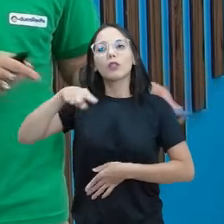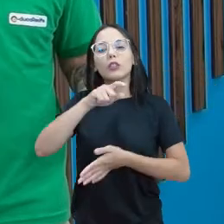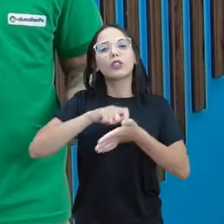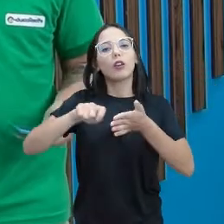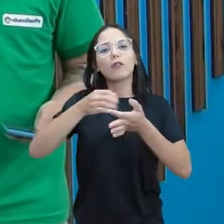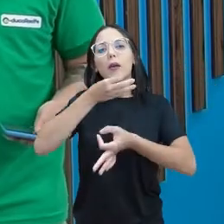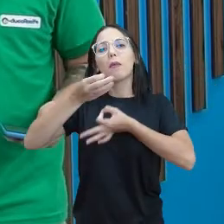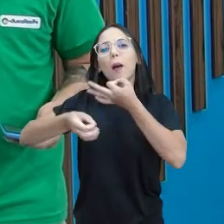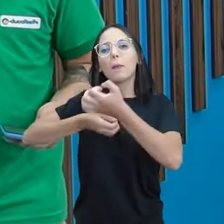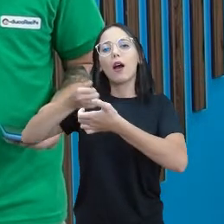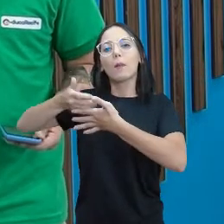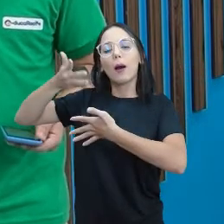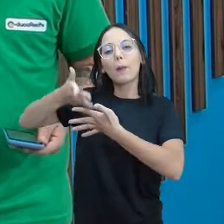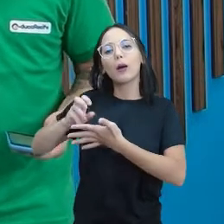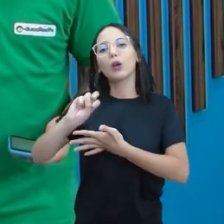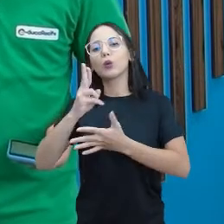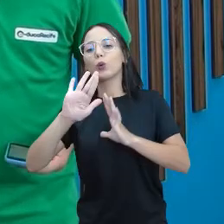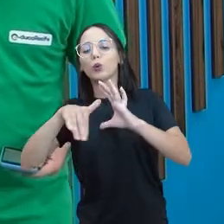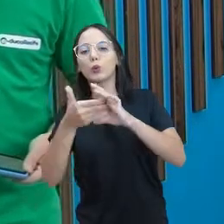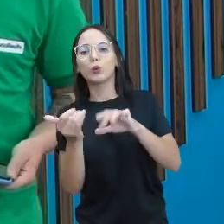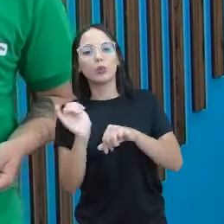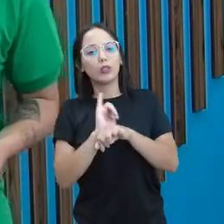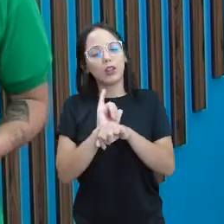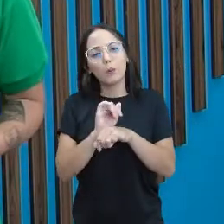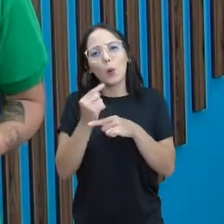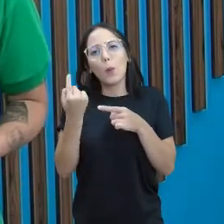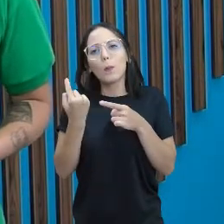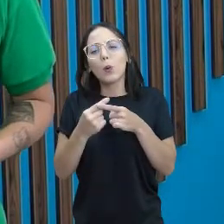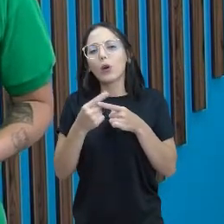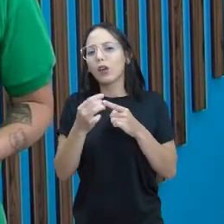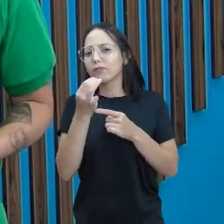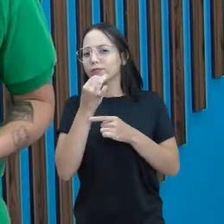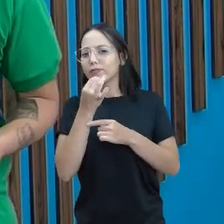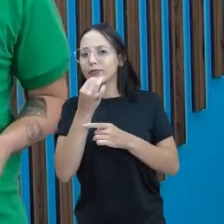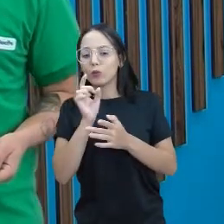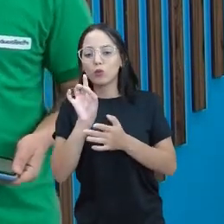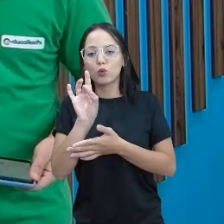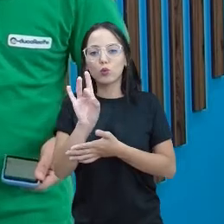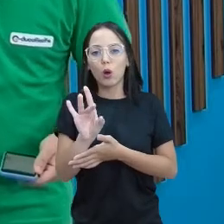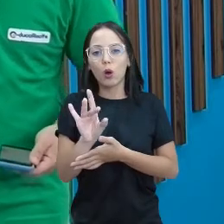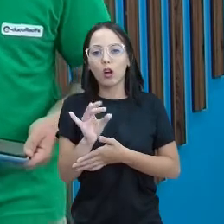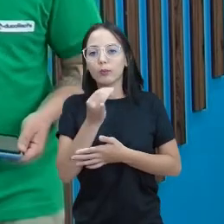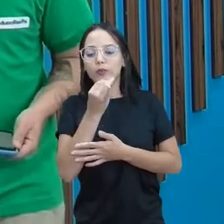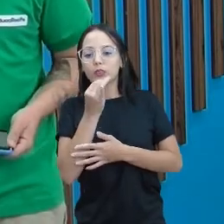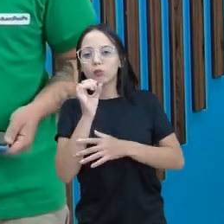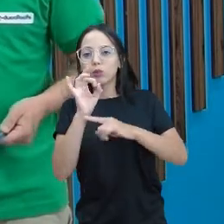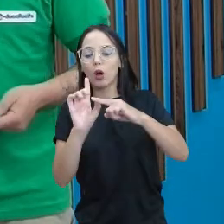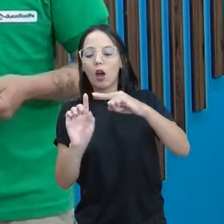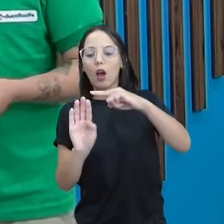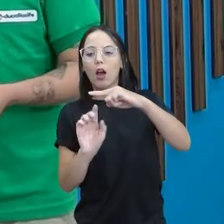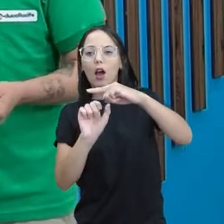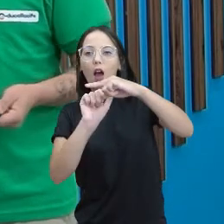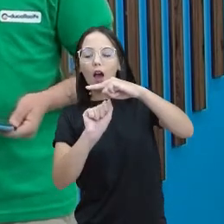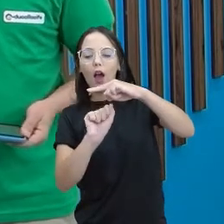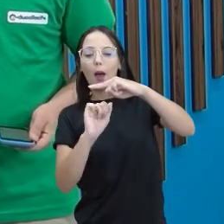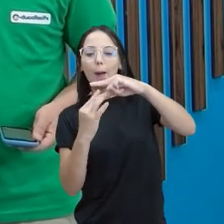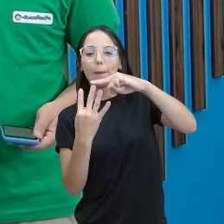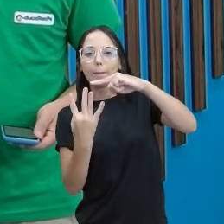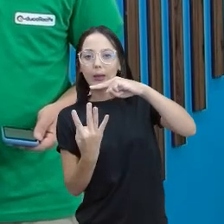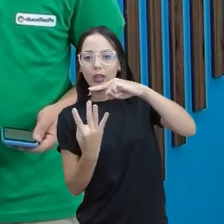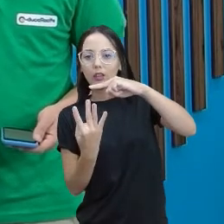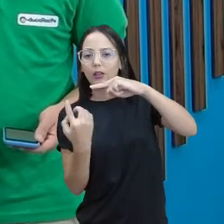nos comentários ou lá no nosso canal no YouTube, porque esse expoente está só no A, está só naquele